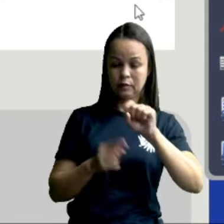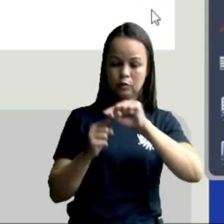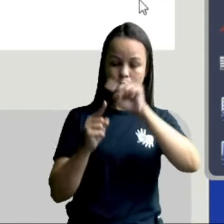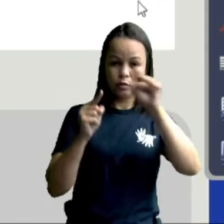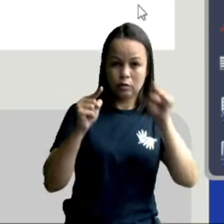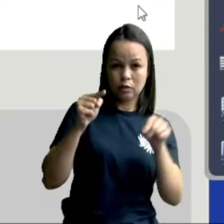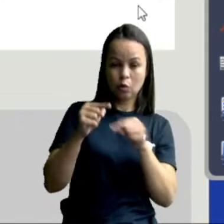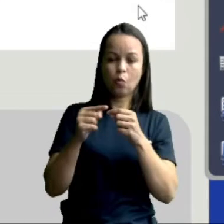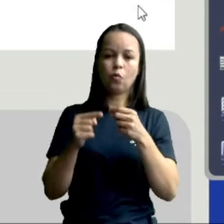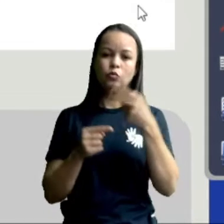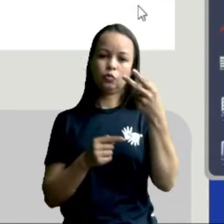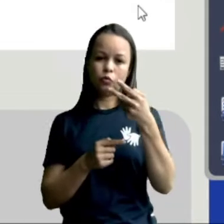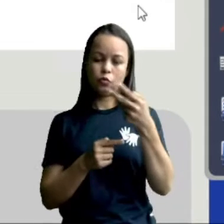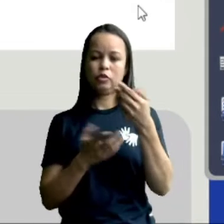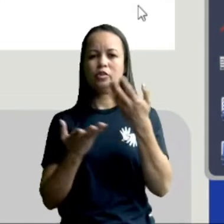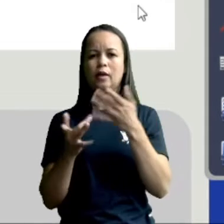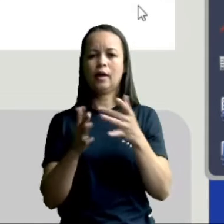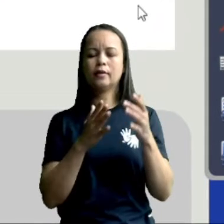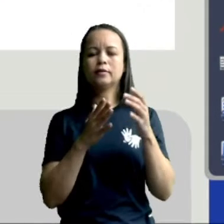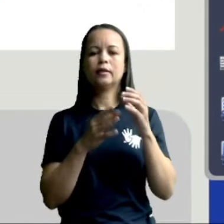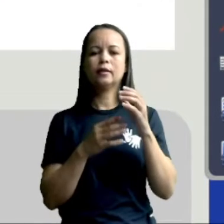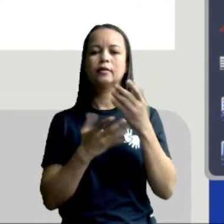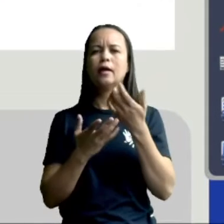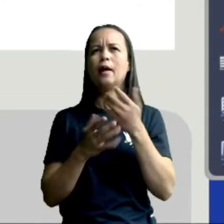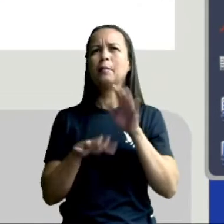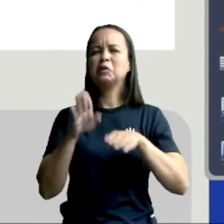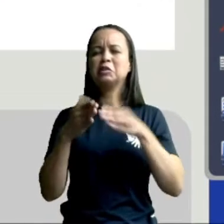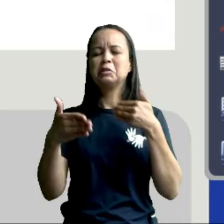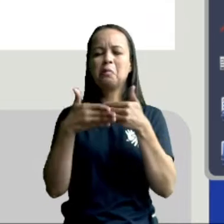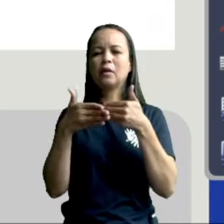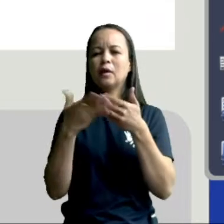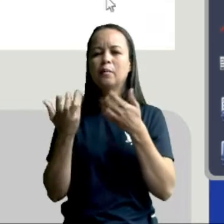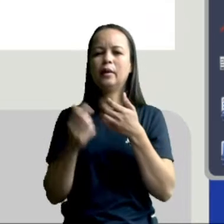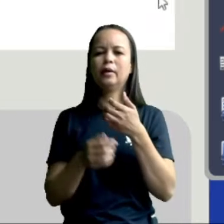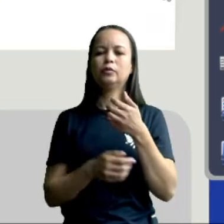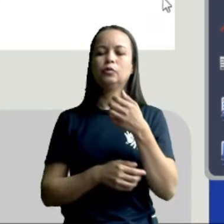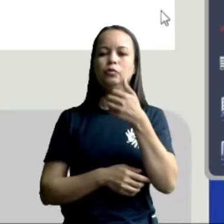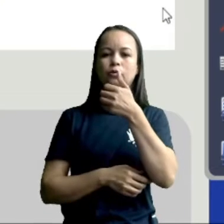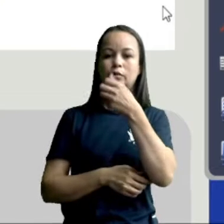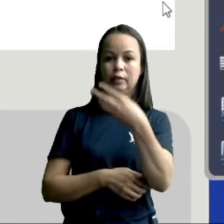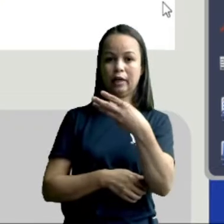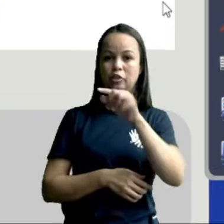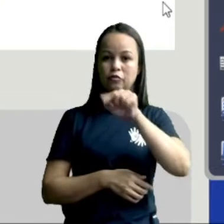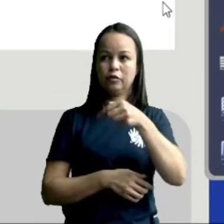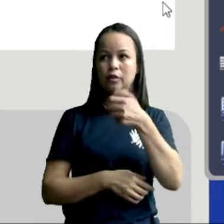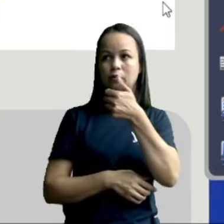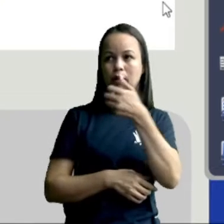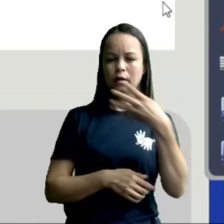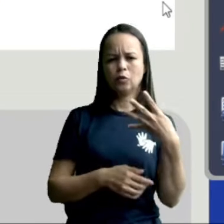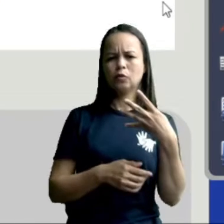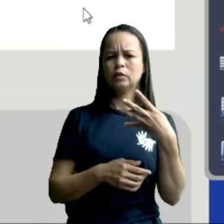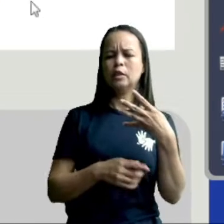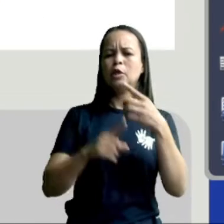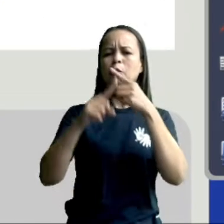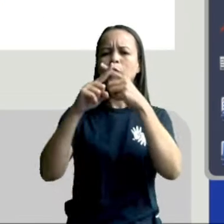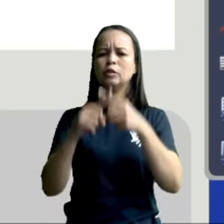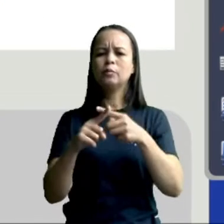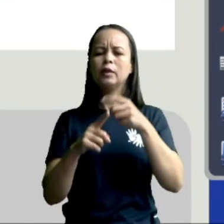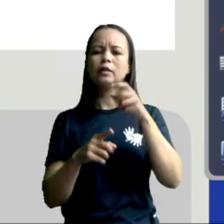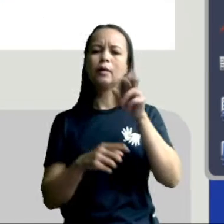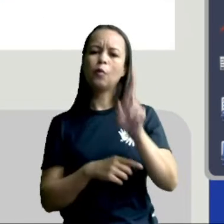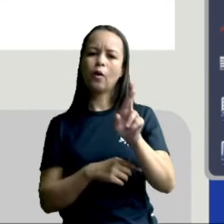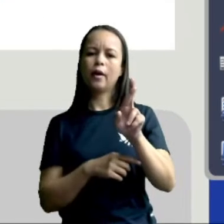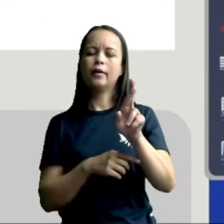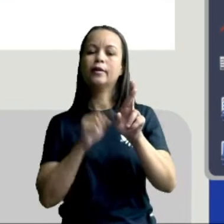com até 2 casas decimais, aproximadamente 3,14, está escrito isso aqui. E multiplica por R. Quem é R? É